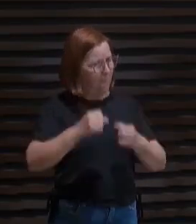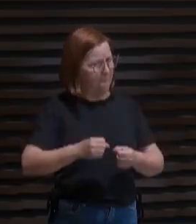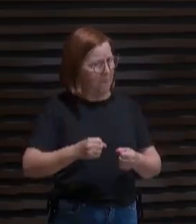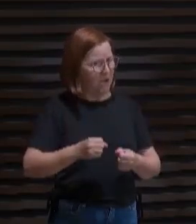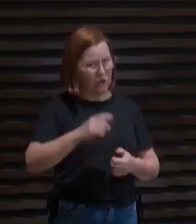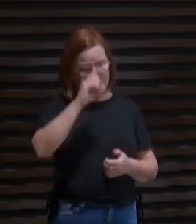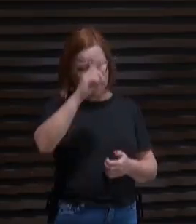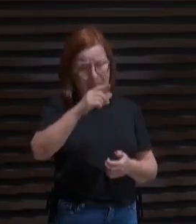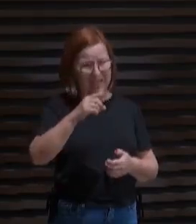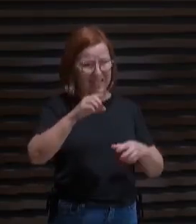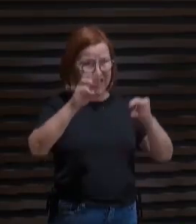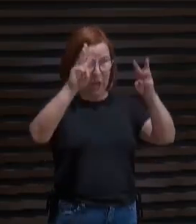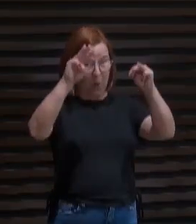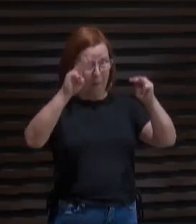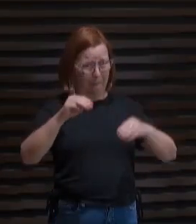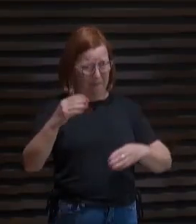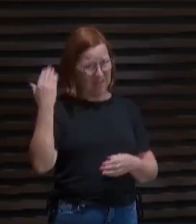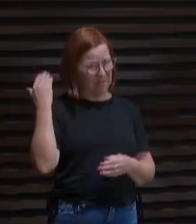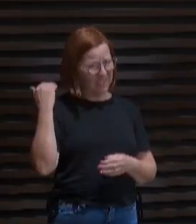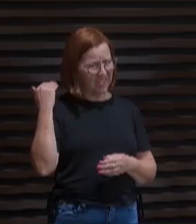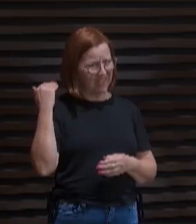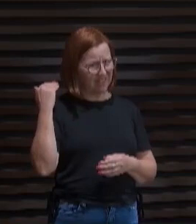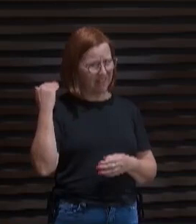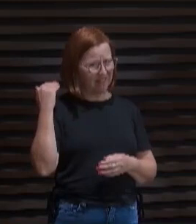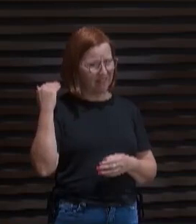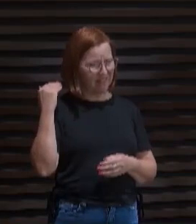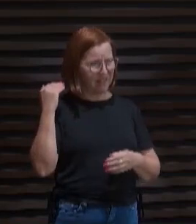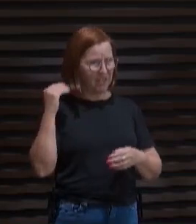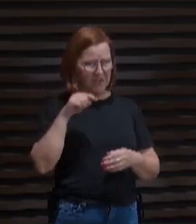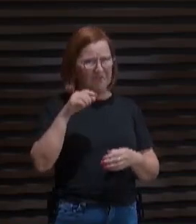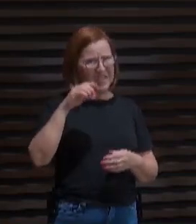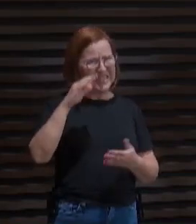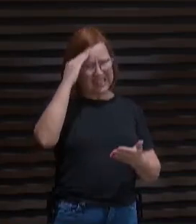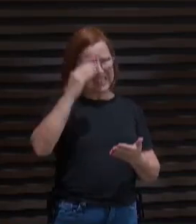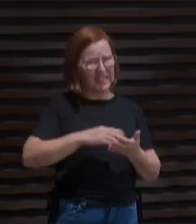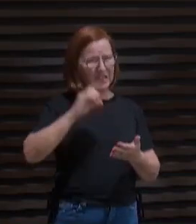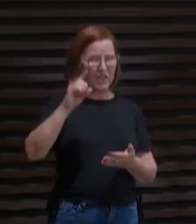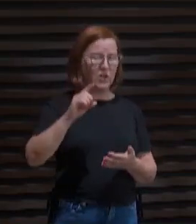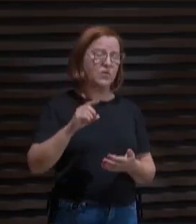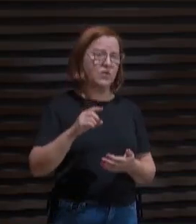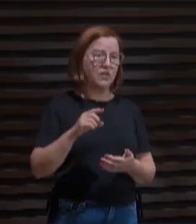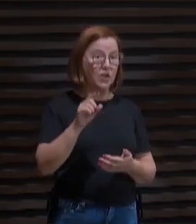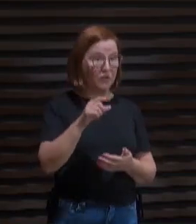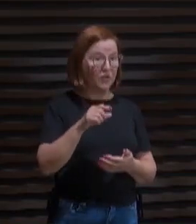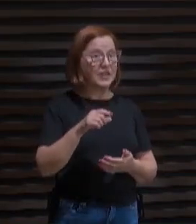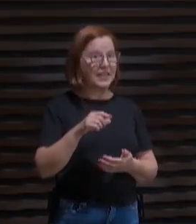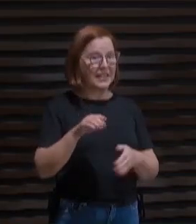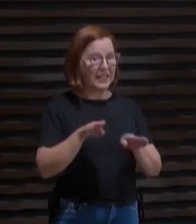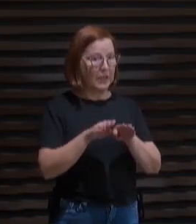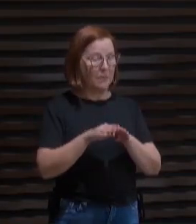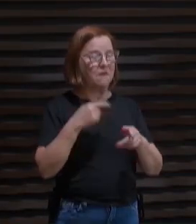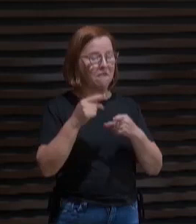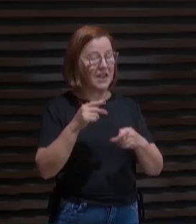Qual é o Deus que você está crendo, qual é o Deus que eu creio? Será que eu posso dizer, como Paulo diz, eu sei em quem tenho crido